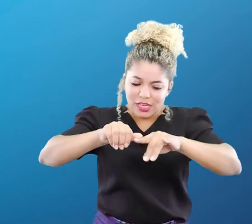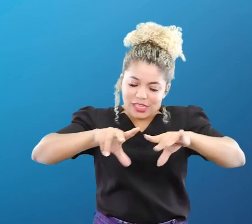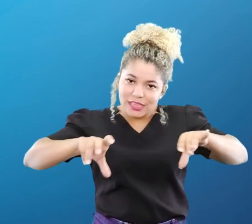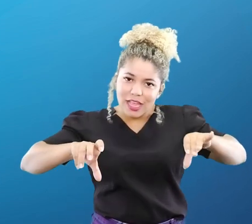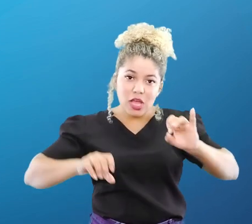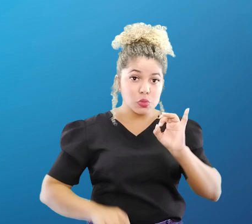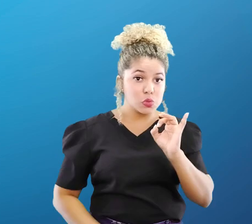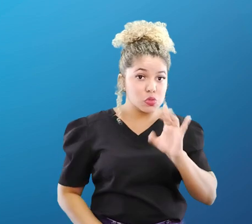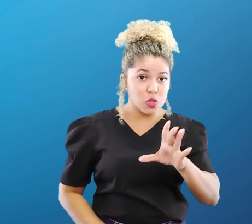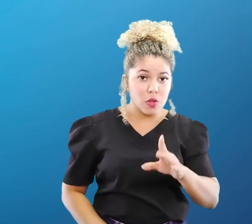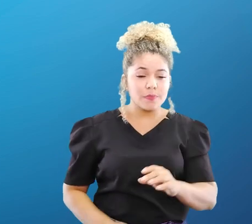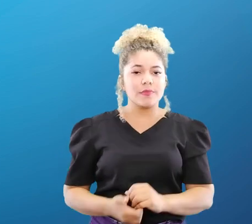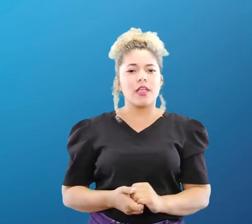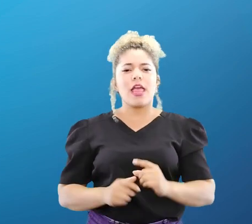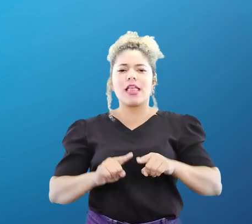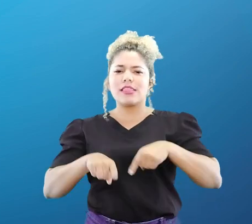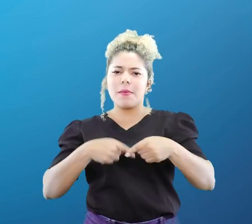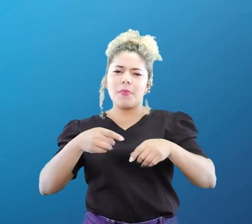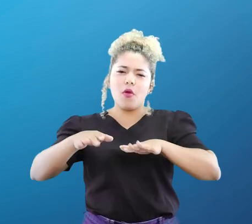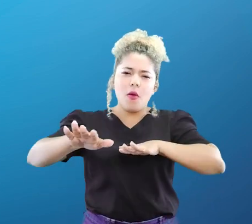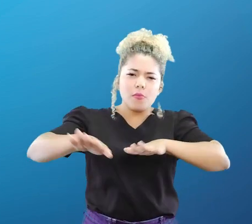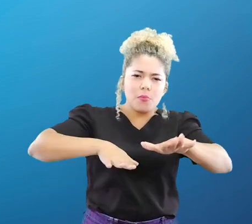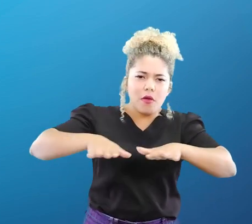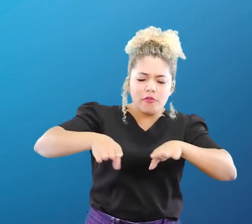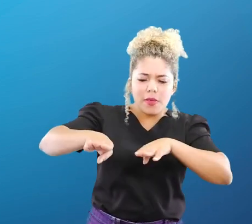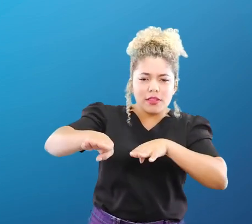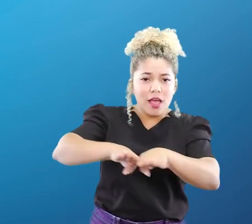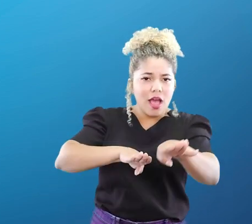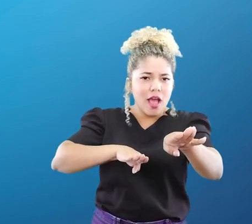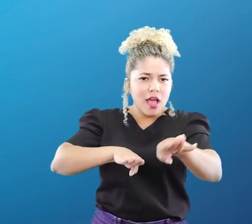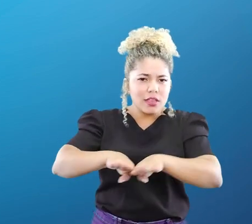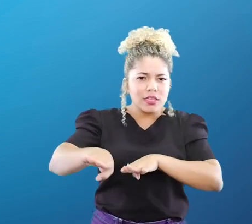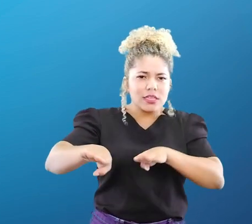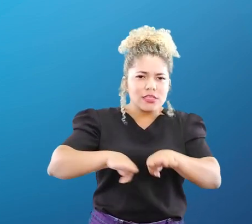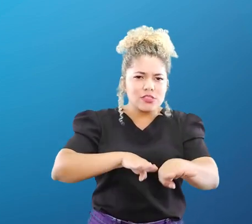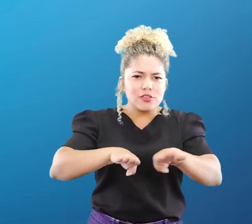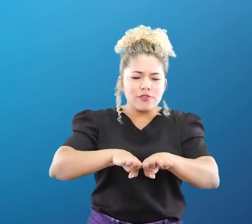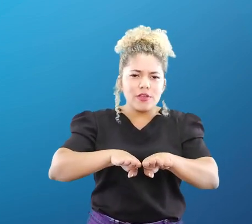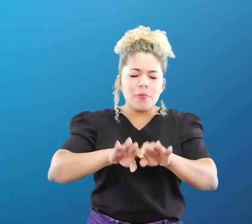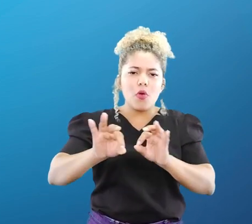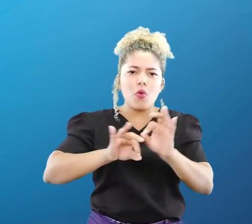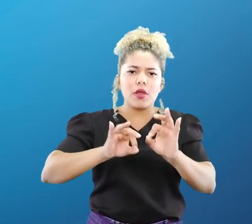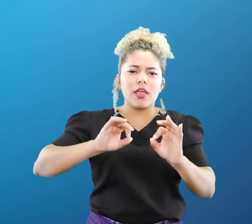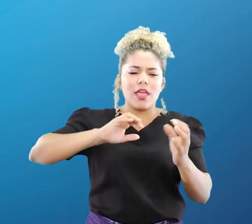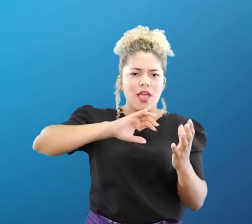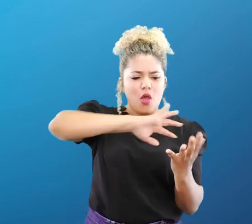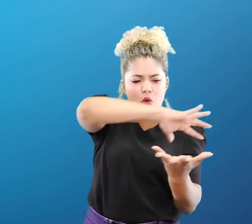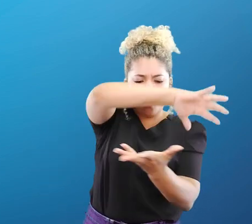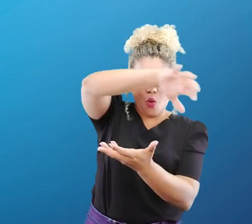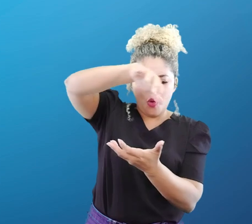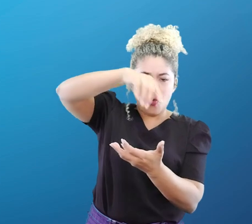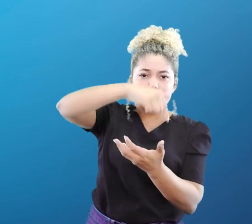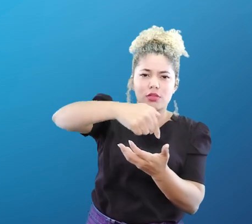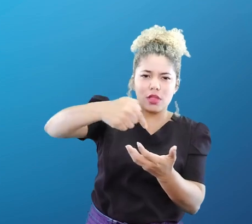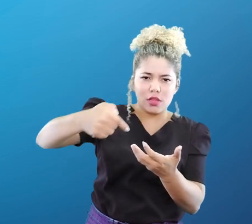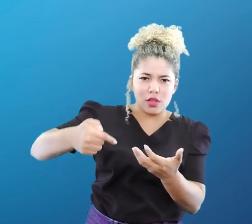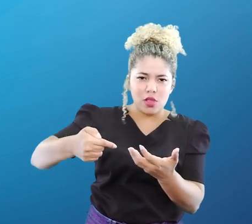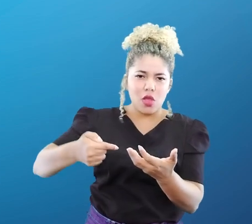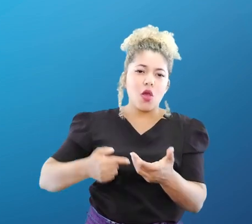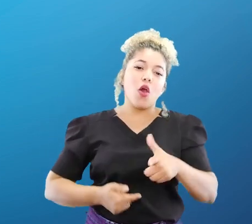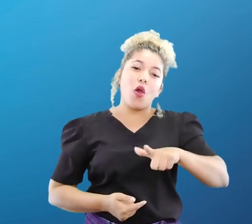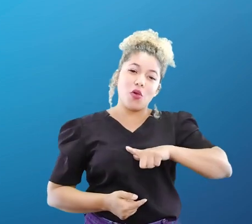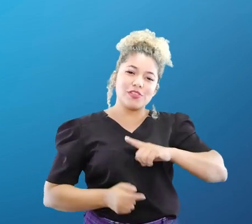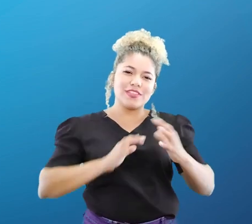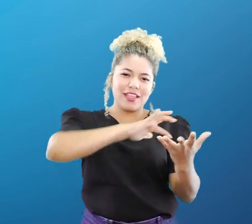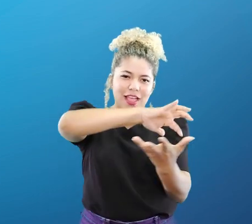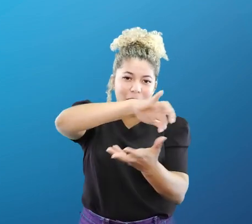Pangeia. Devido à movimentação das placas, nós tivemos a separação desses continentes. Hoje, nós temos aqui a imagem da Terra